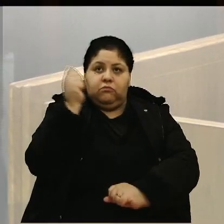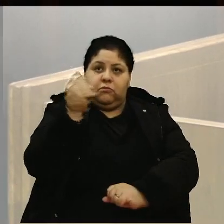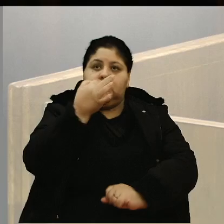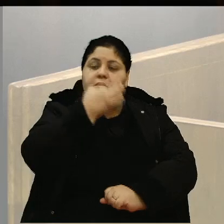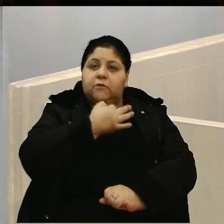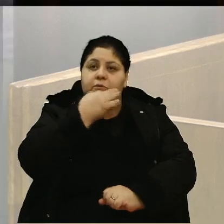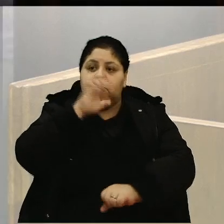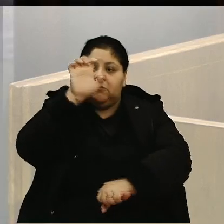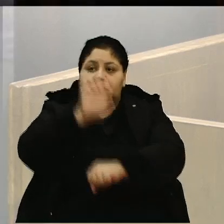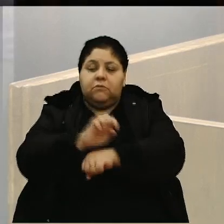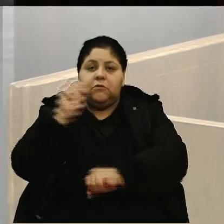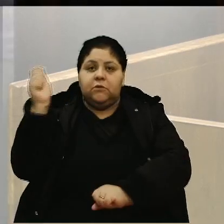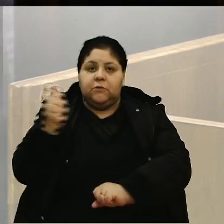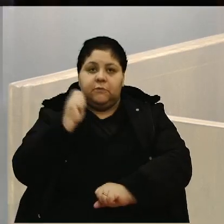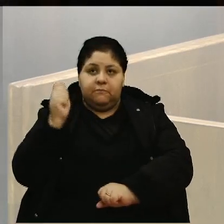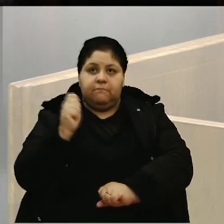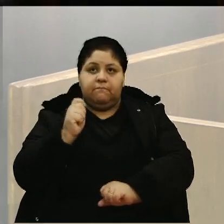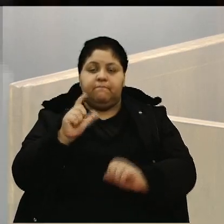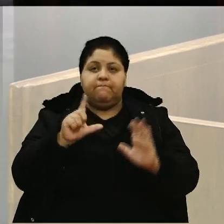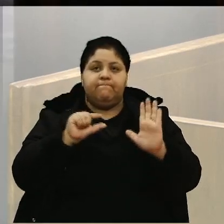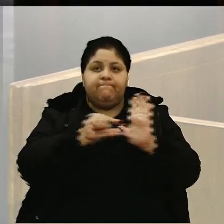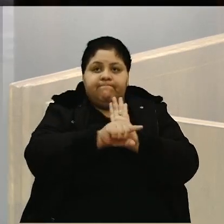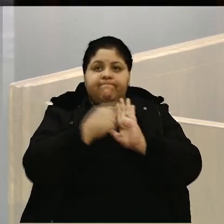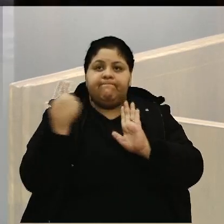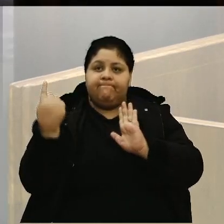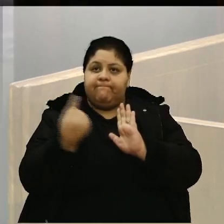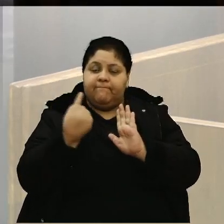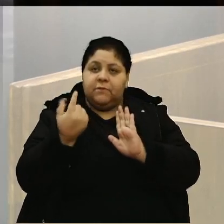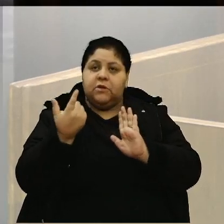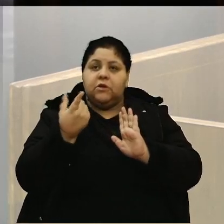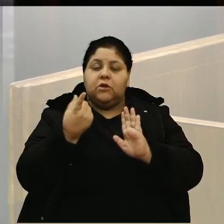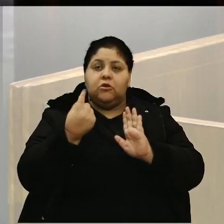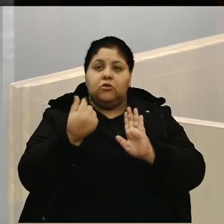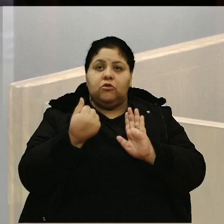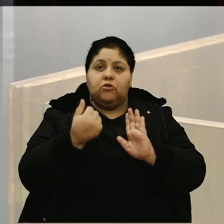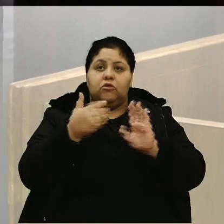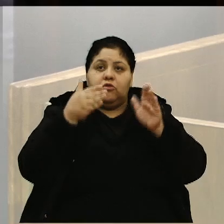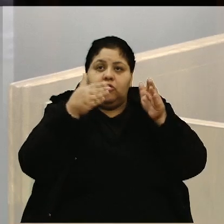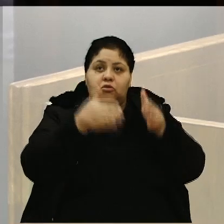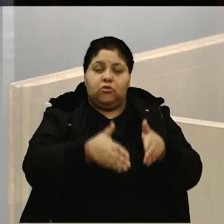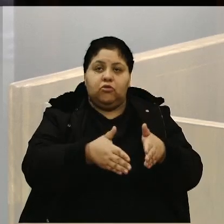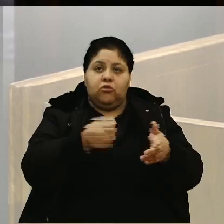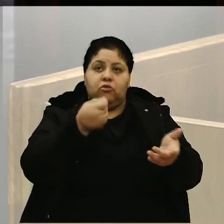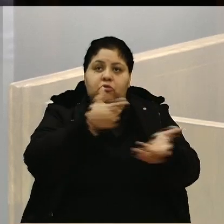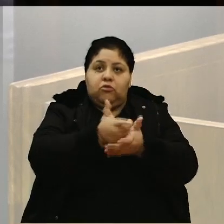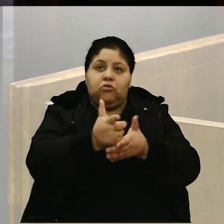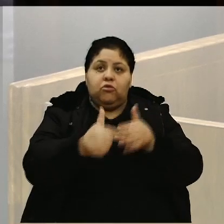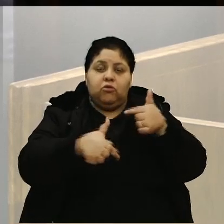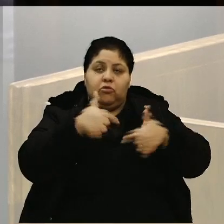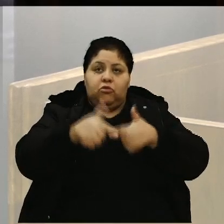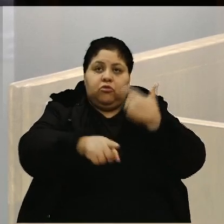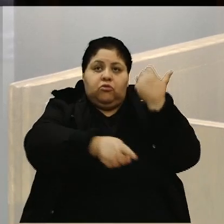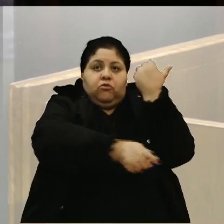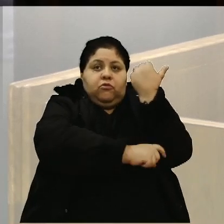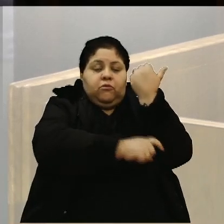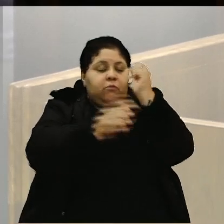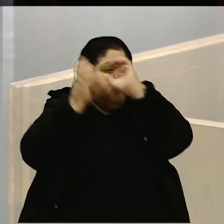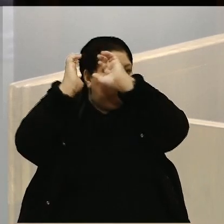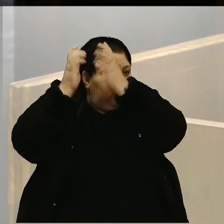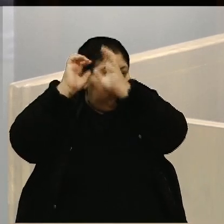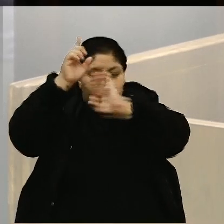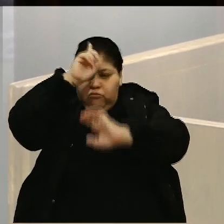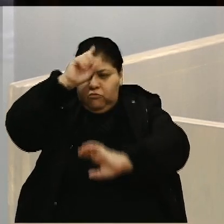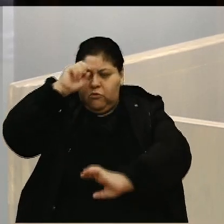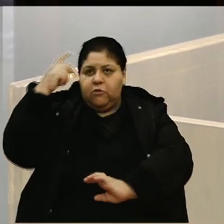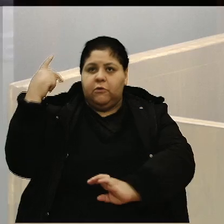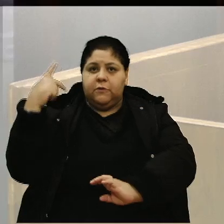estado do Rio Grande do Sul. Parágrafo único. O recurso estabelecido refere-se ao custeio do serviço traumatortopedia do Hospital Pompeia. E